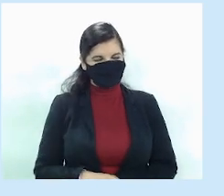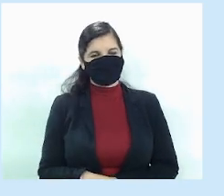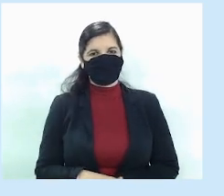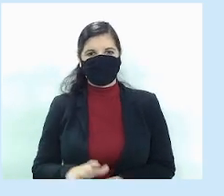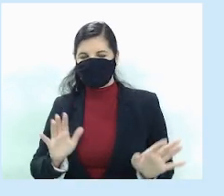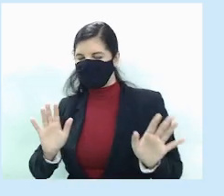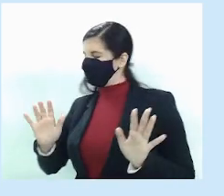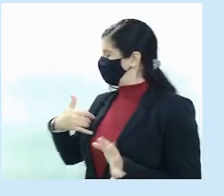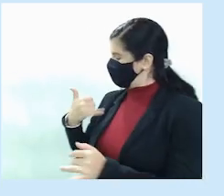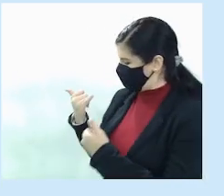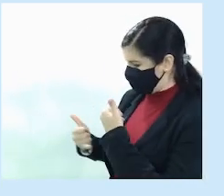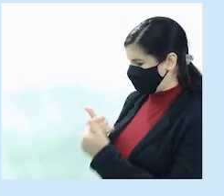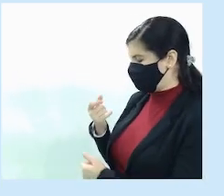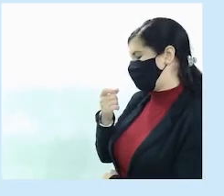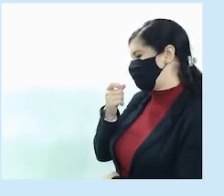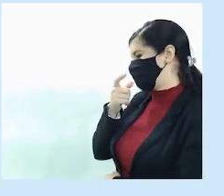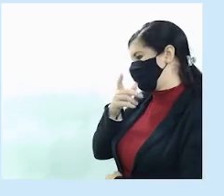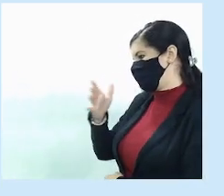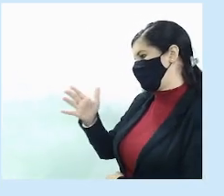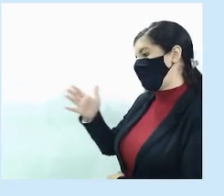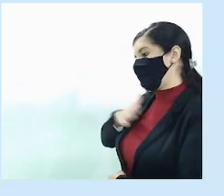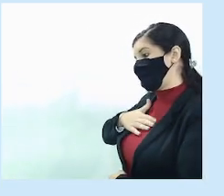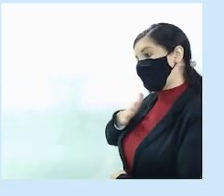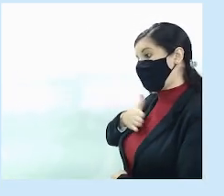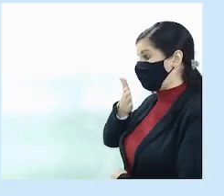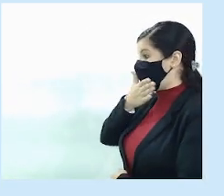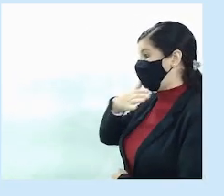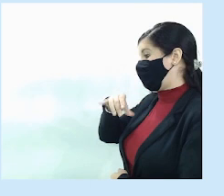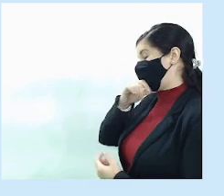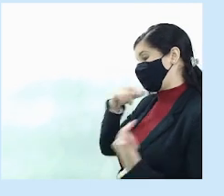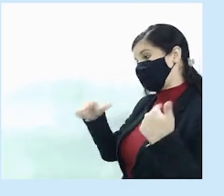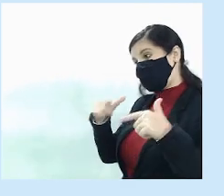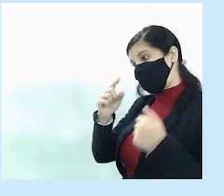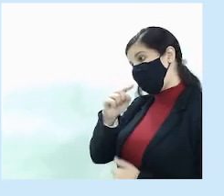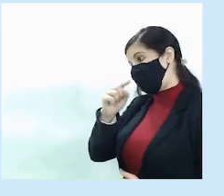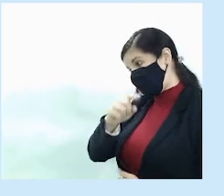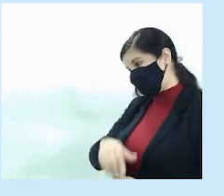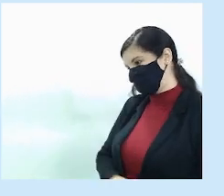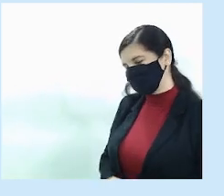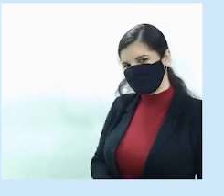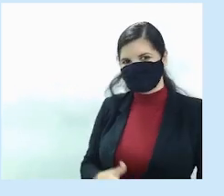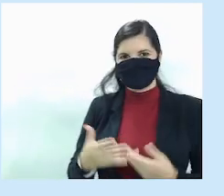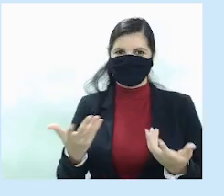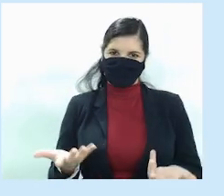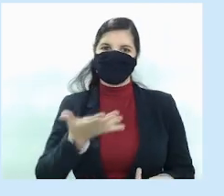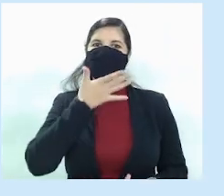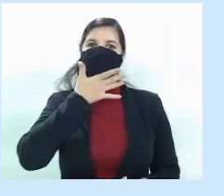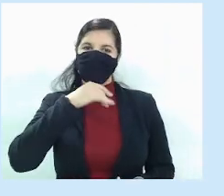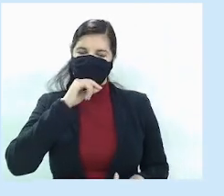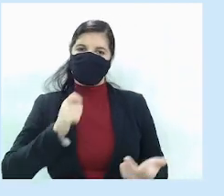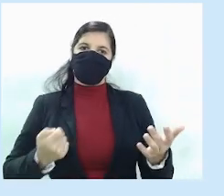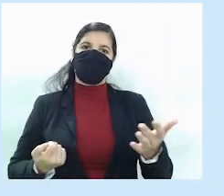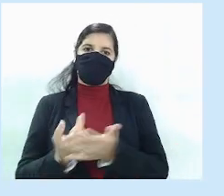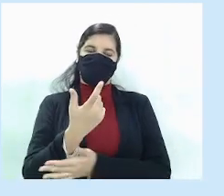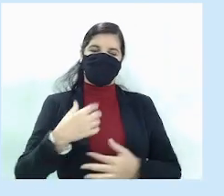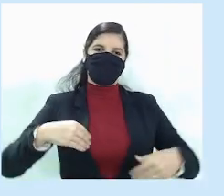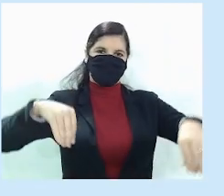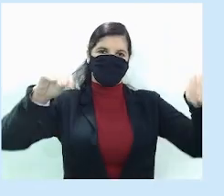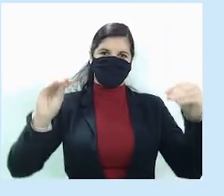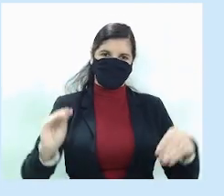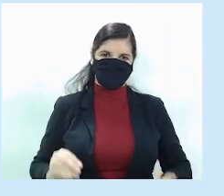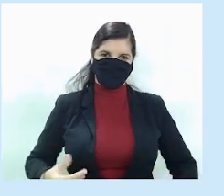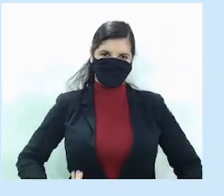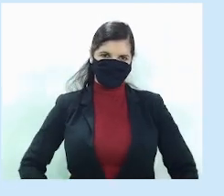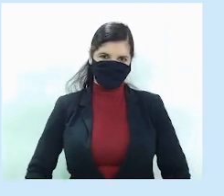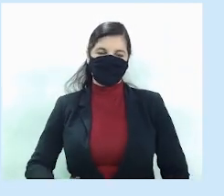que ele brinca aí, né, falando que na verdade é o pai dele que trabalha e dá o vestido com o tecido de seda